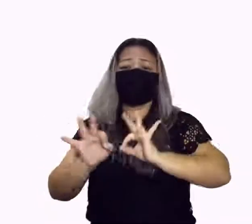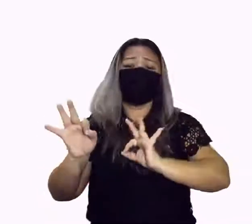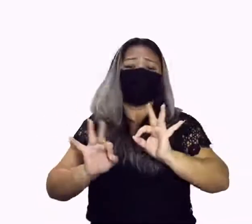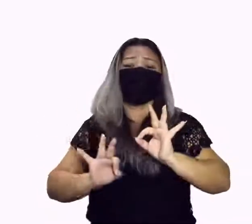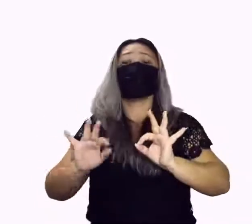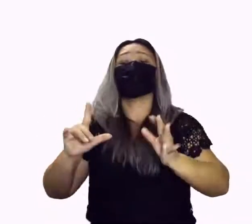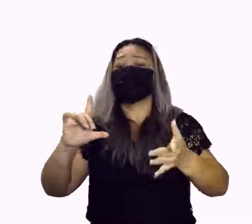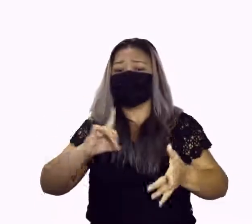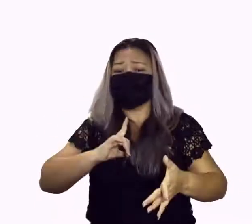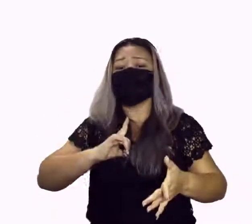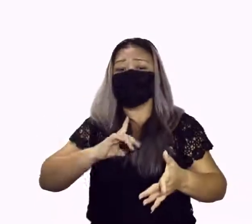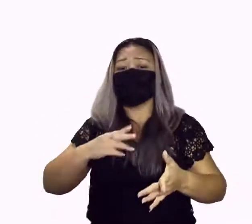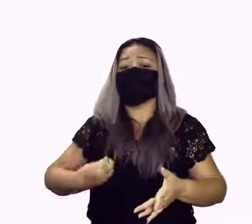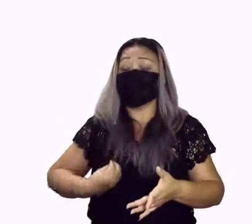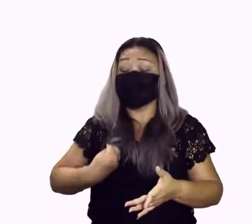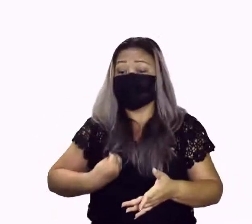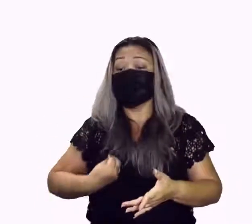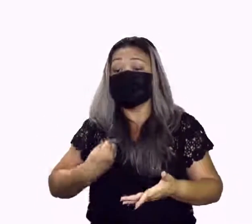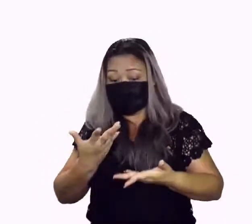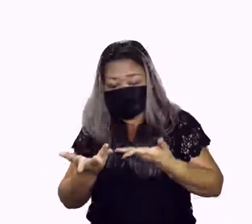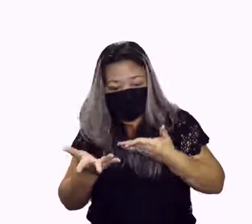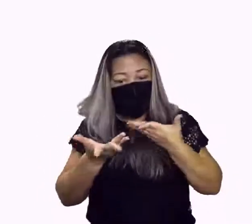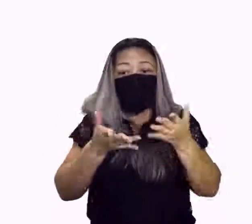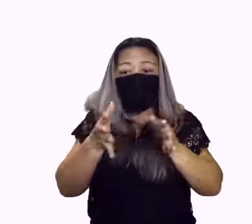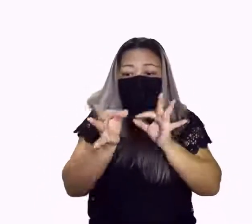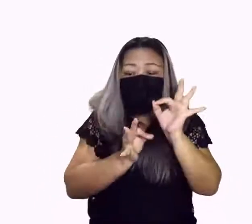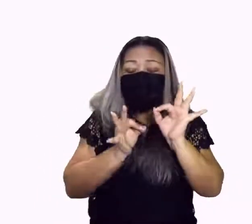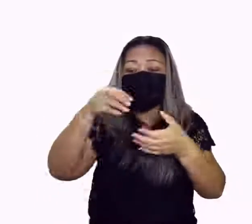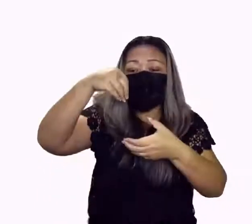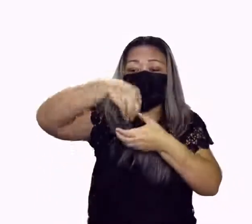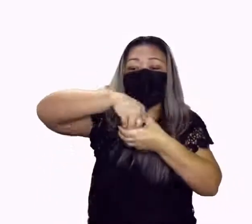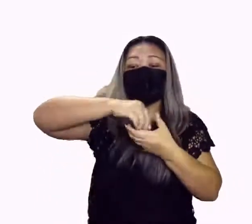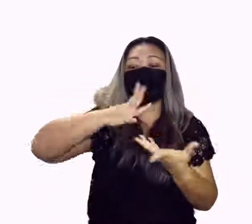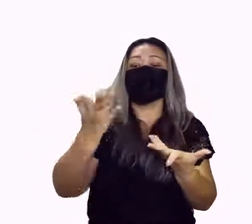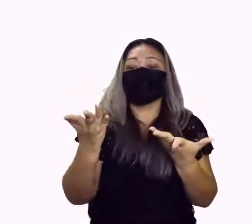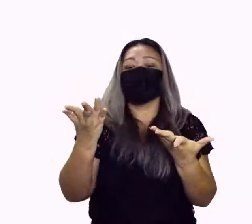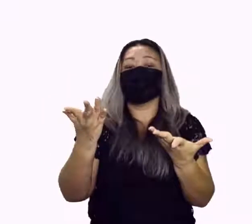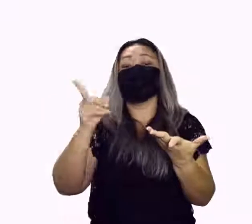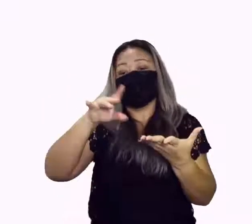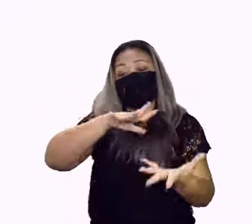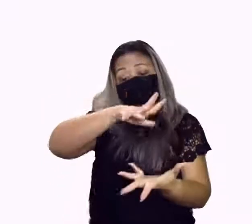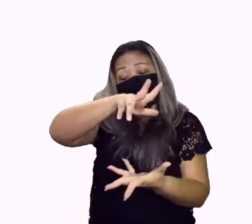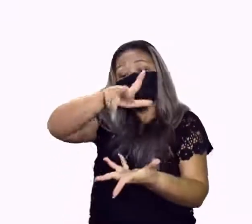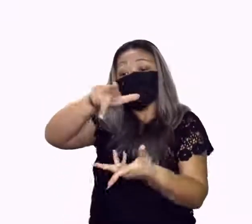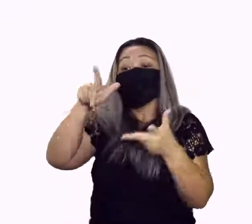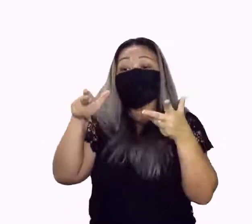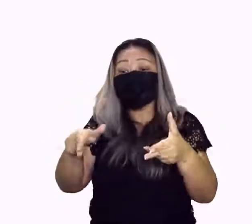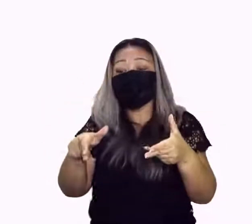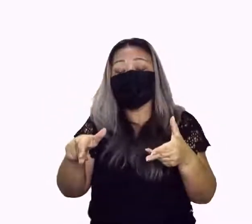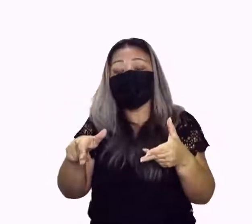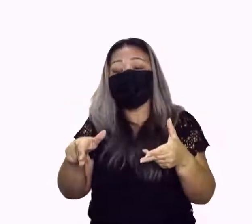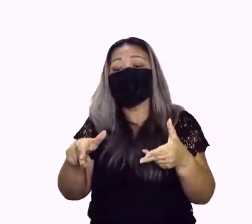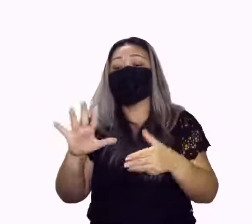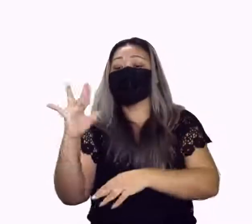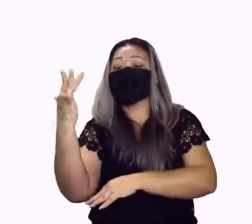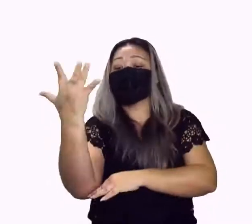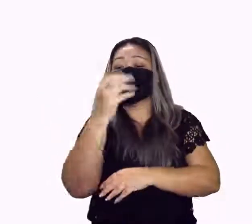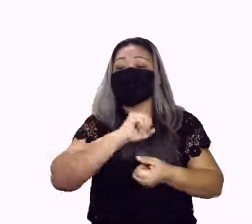Eu tenho que viver, né, buscar essa ordem dentro dela. Então, o nosso planeta é isso. É meio